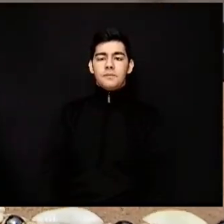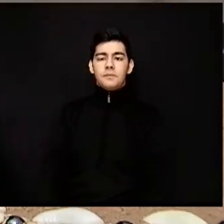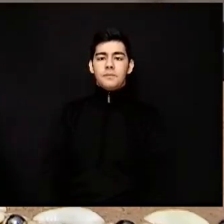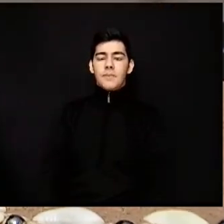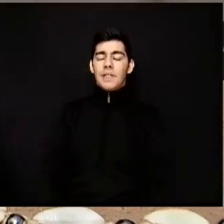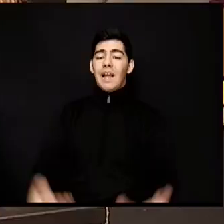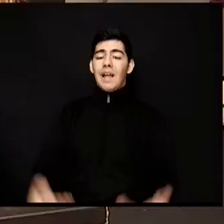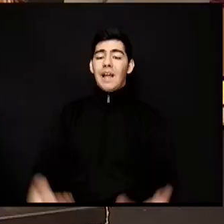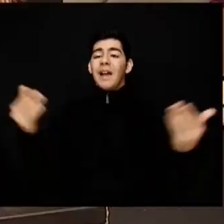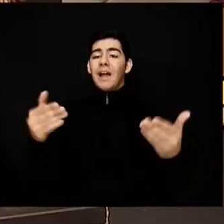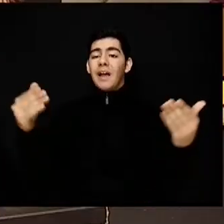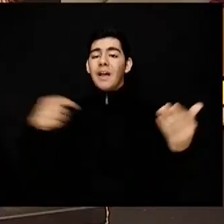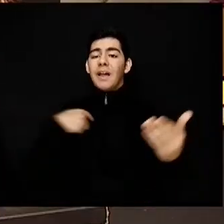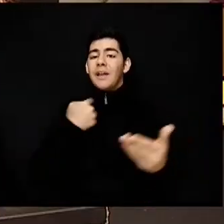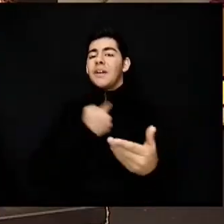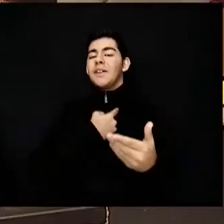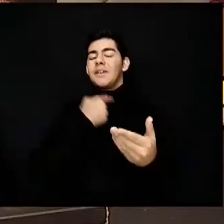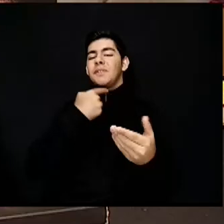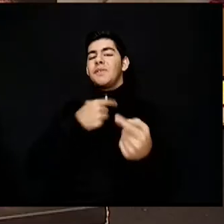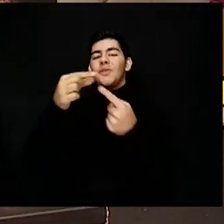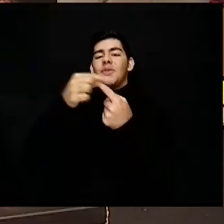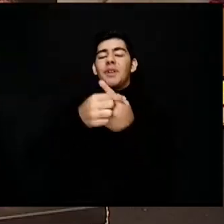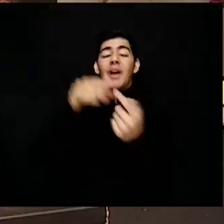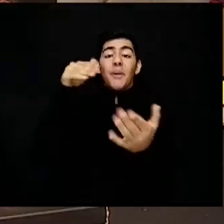bem charmoso.